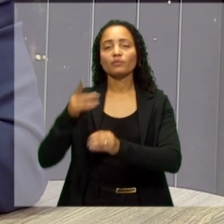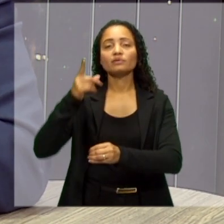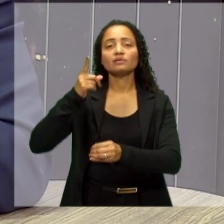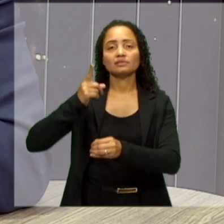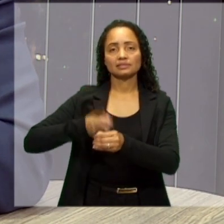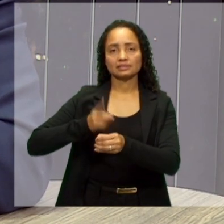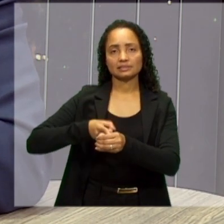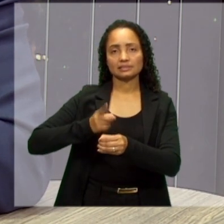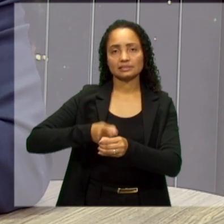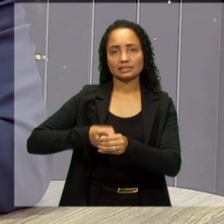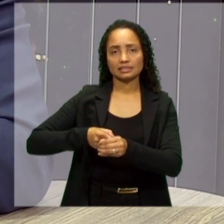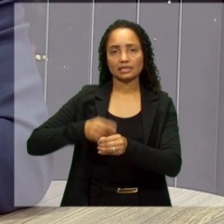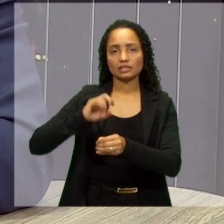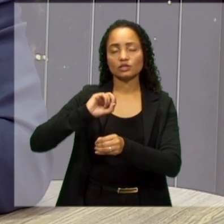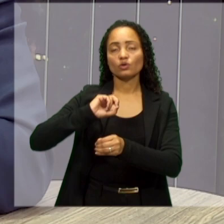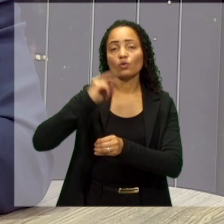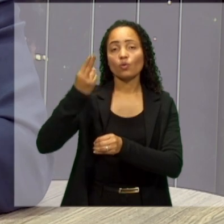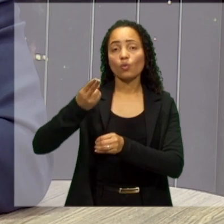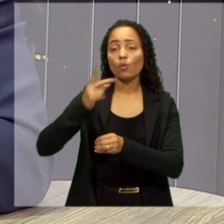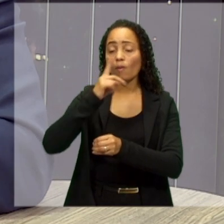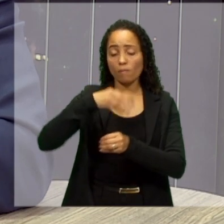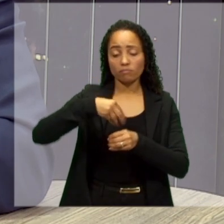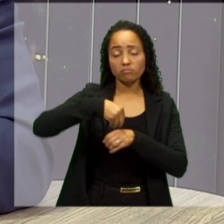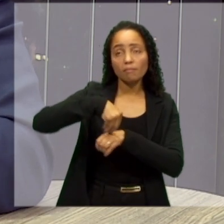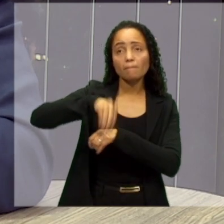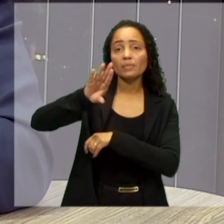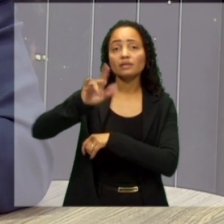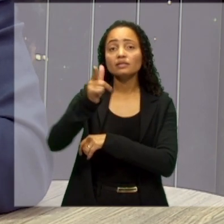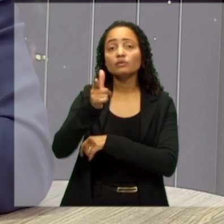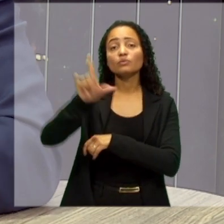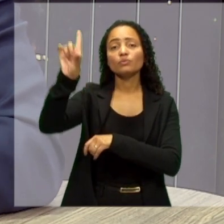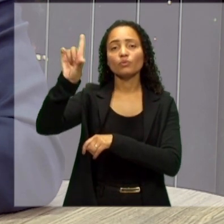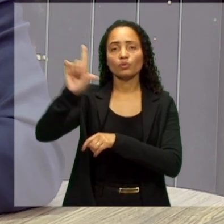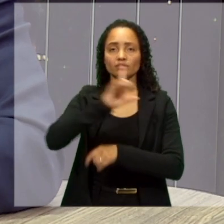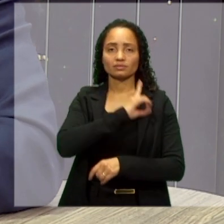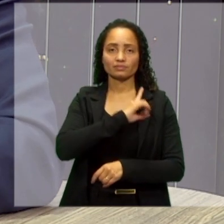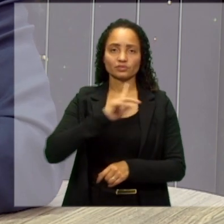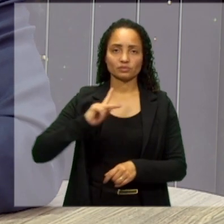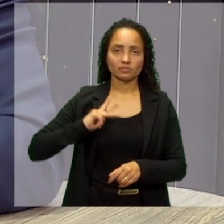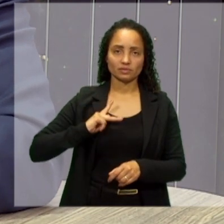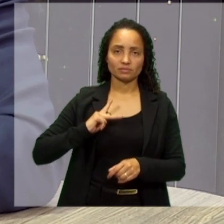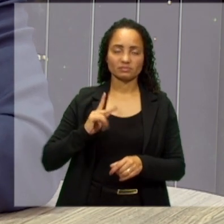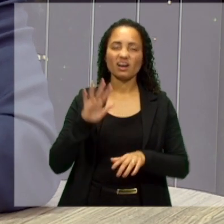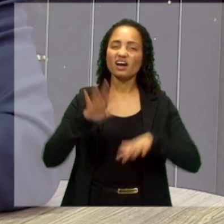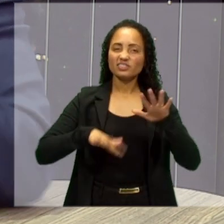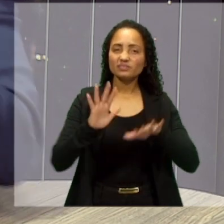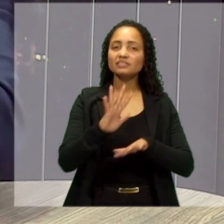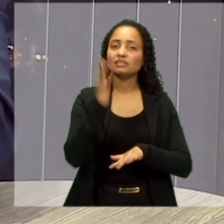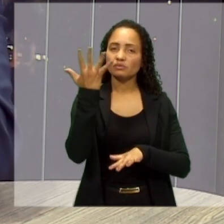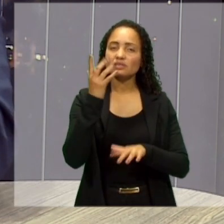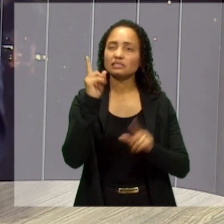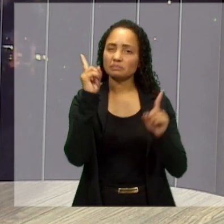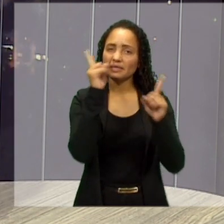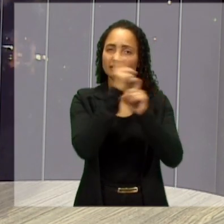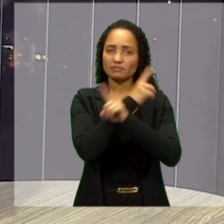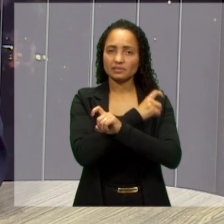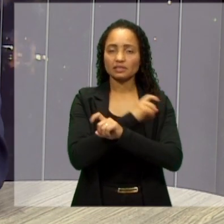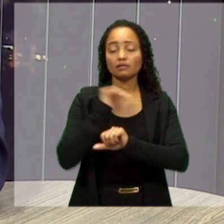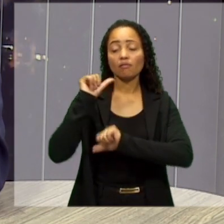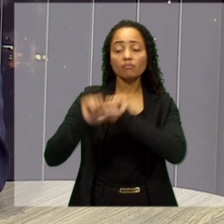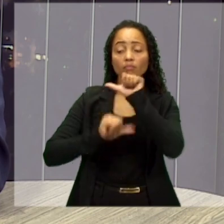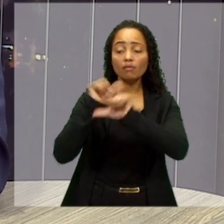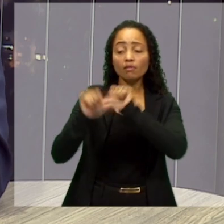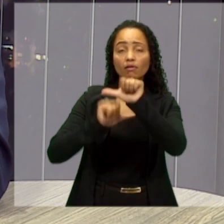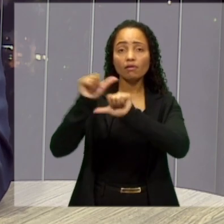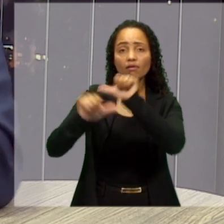promove para outra defensoria, o que é bem raro. Então, a probabilidade de ficar mudando de defensor ao longo